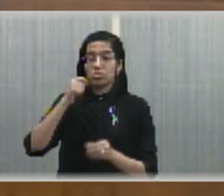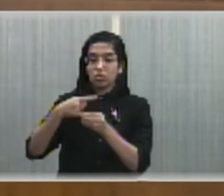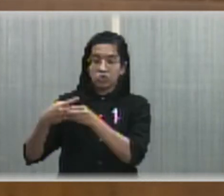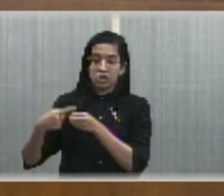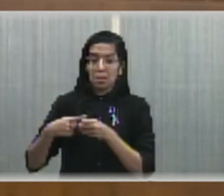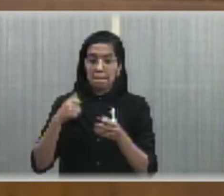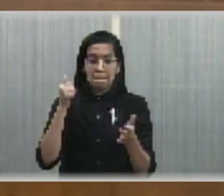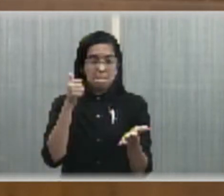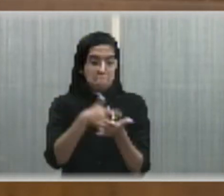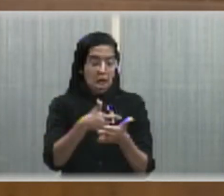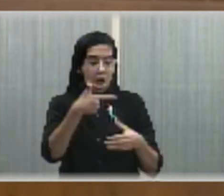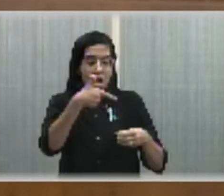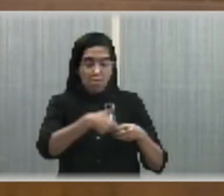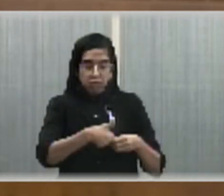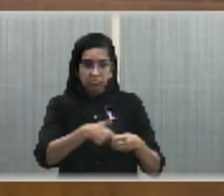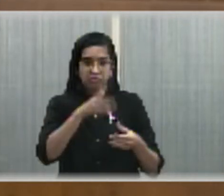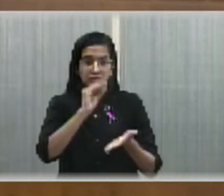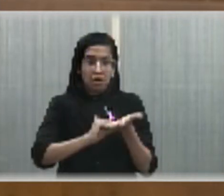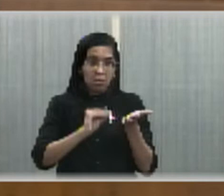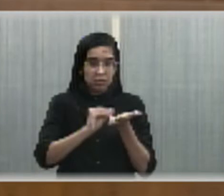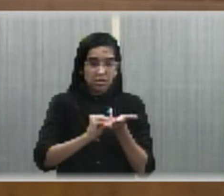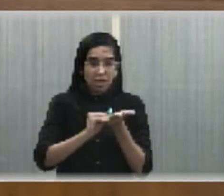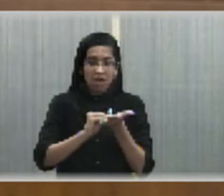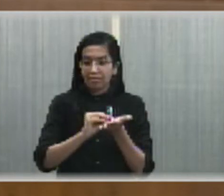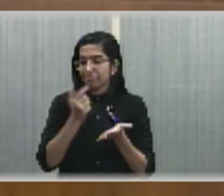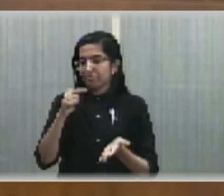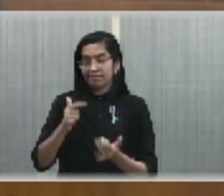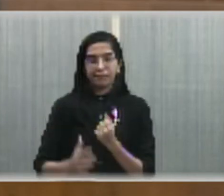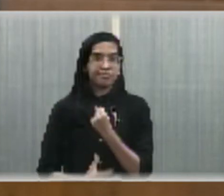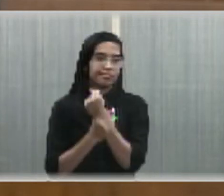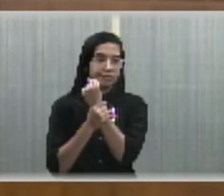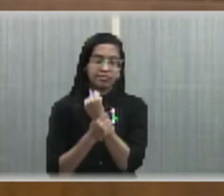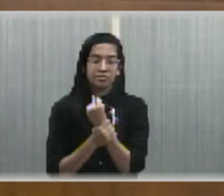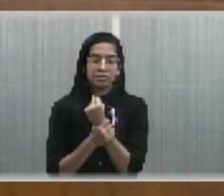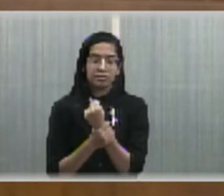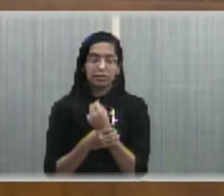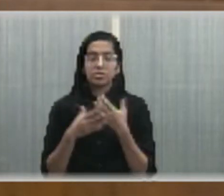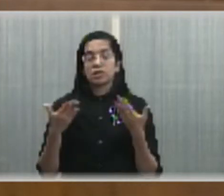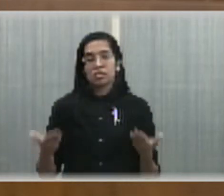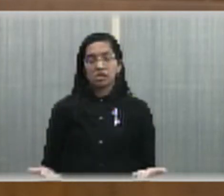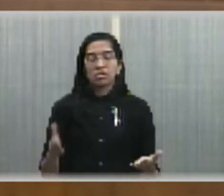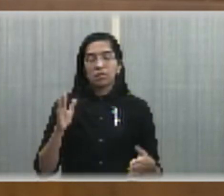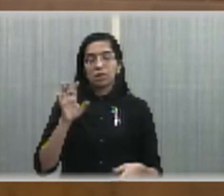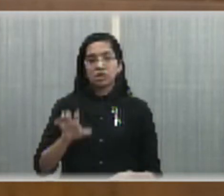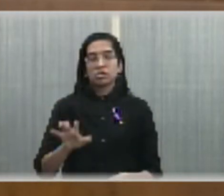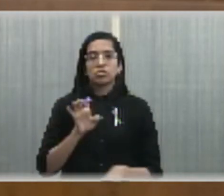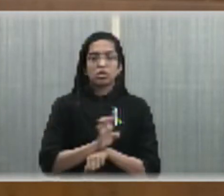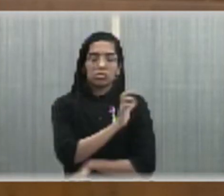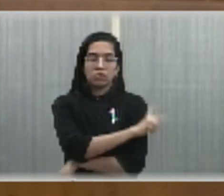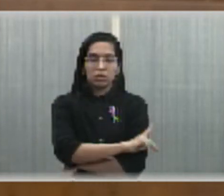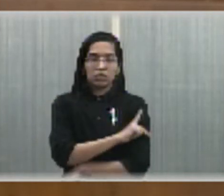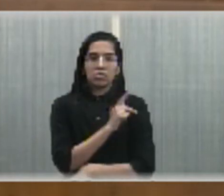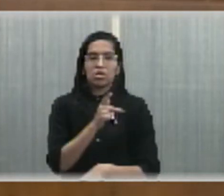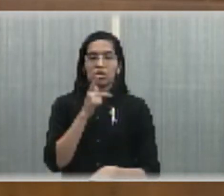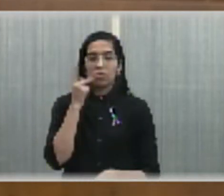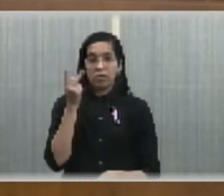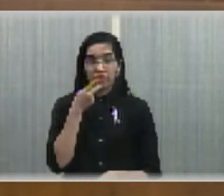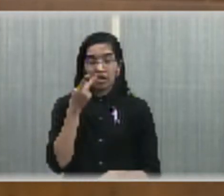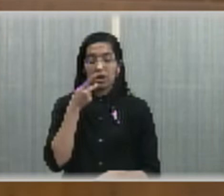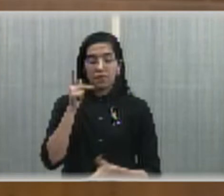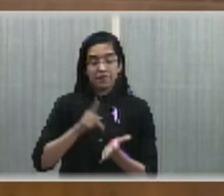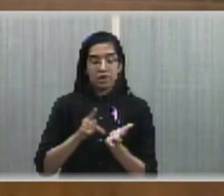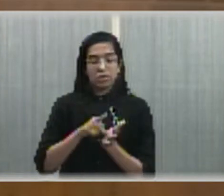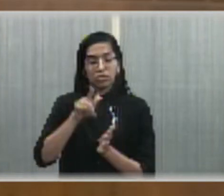arcar com as diárias dos policiais, não tem segurança, é esse o Estado. Então, senhor presidente, só para restabelecer a verdade,